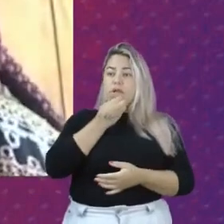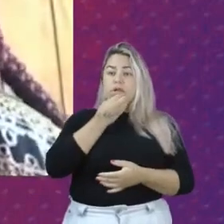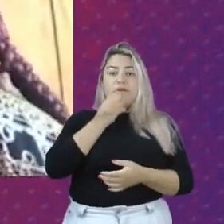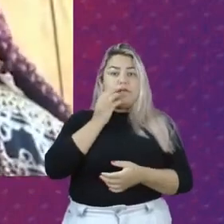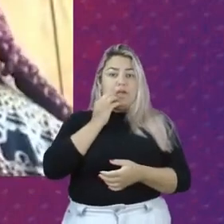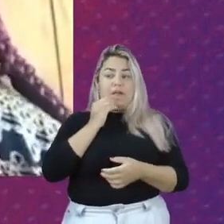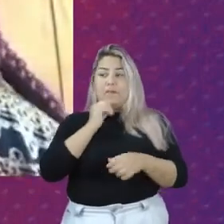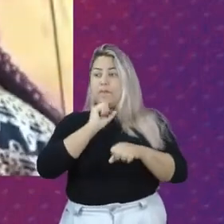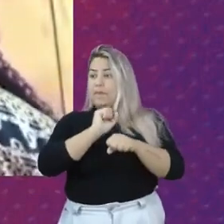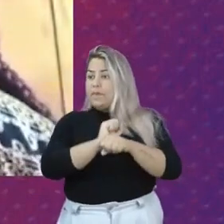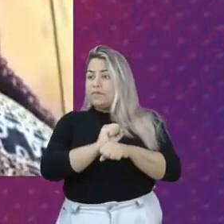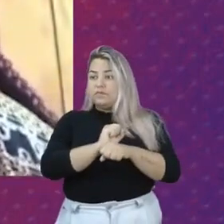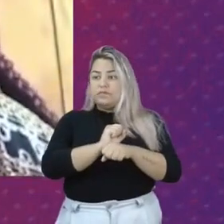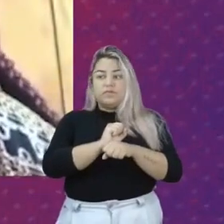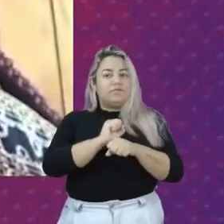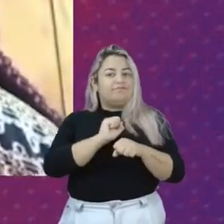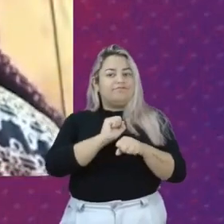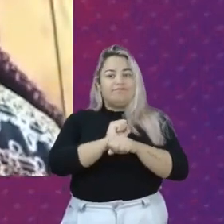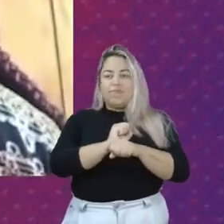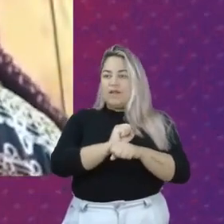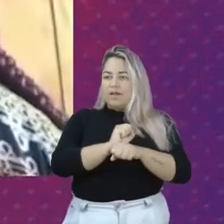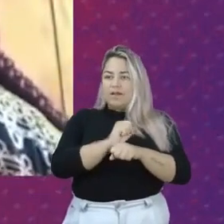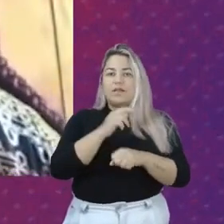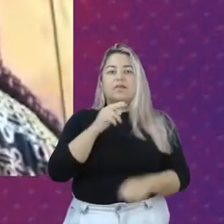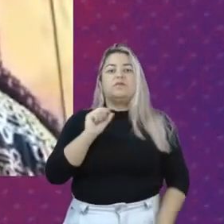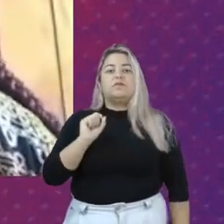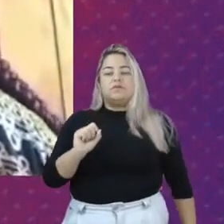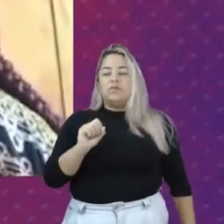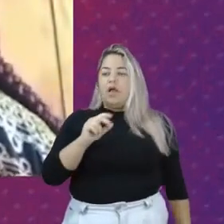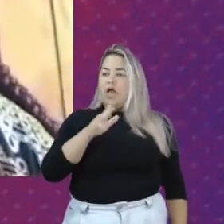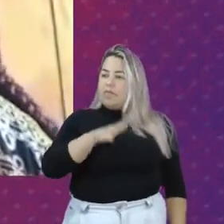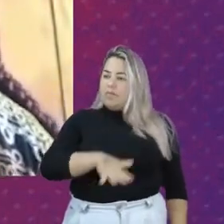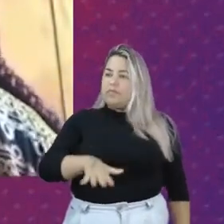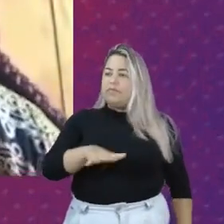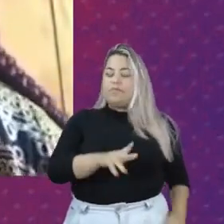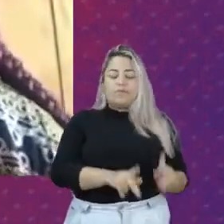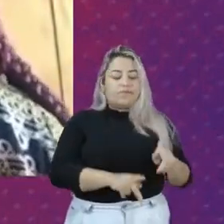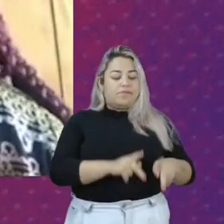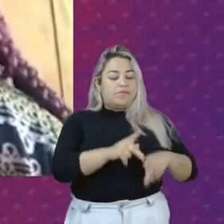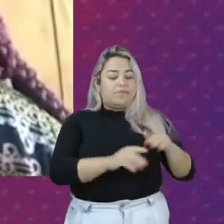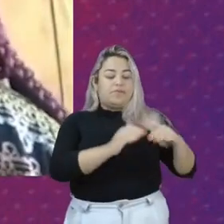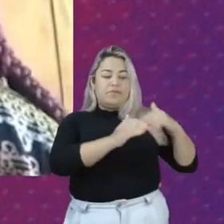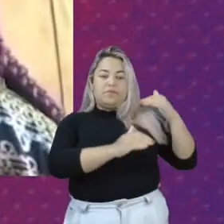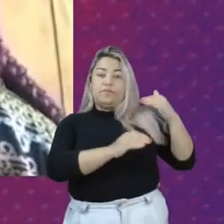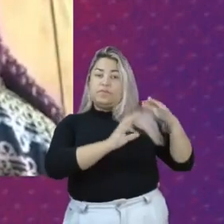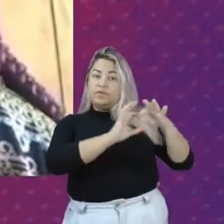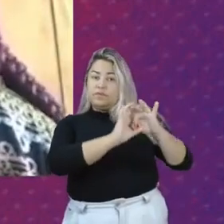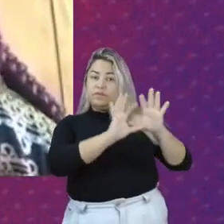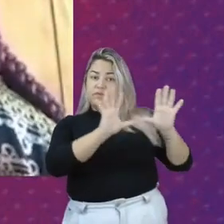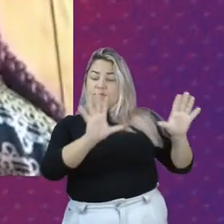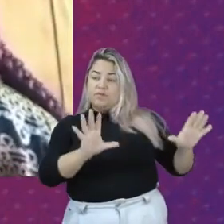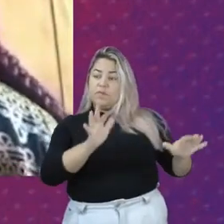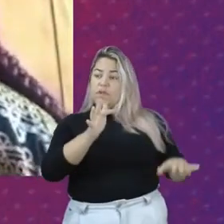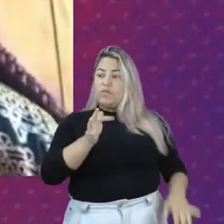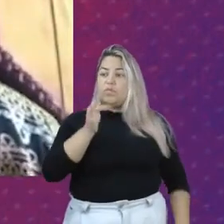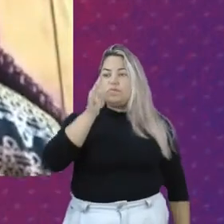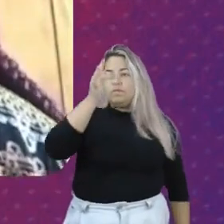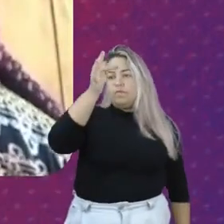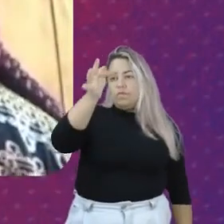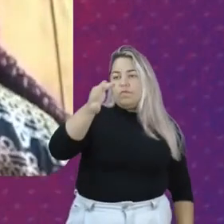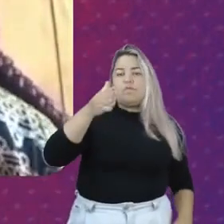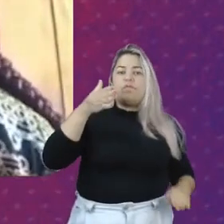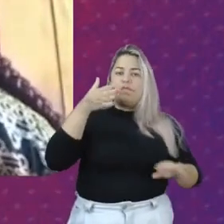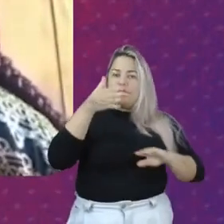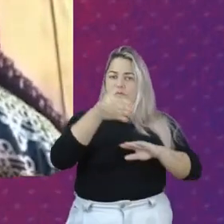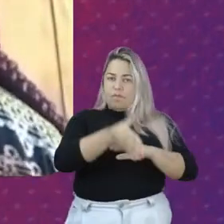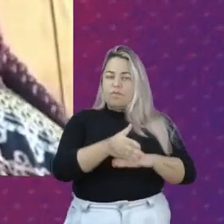coibir, de impedir que a população que seria liberta futuramente